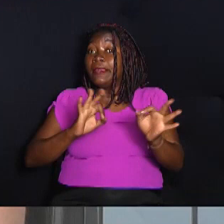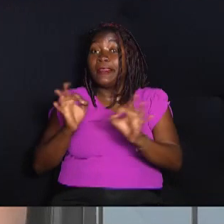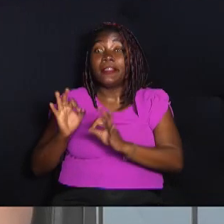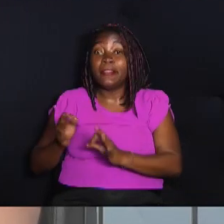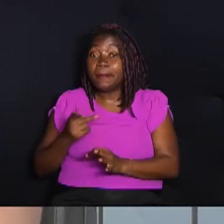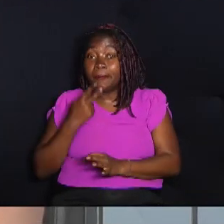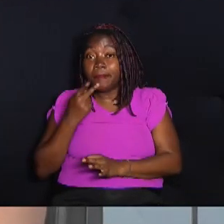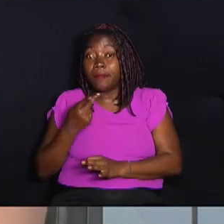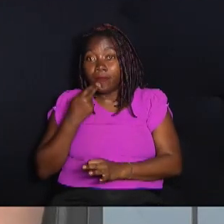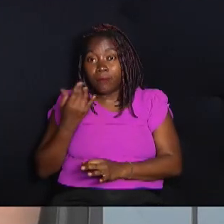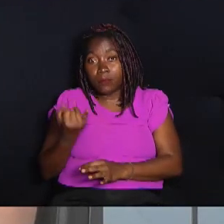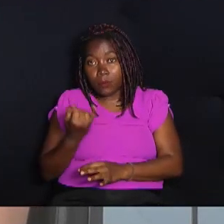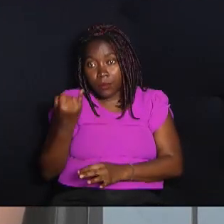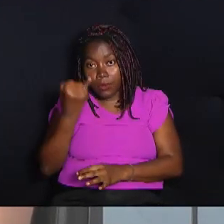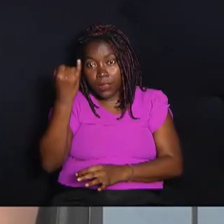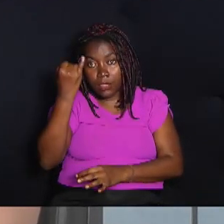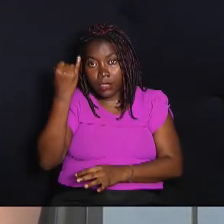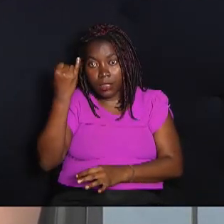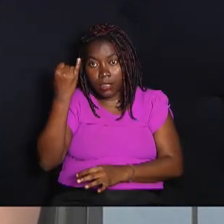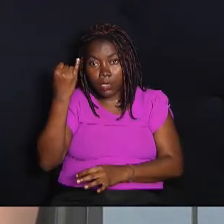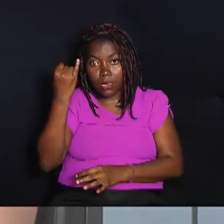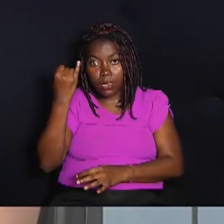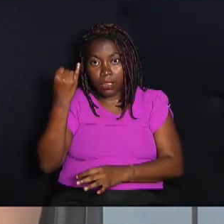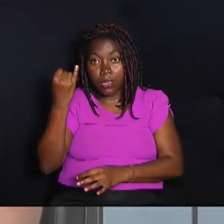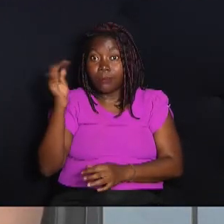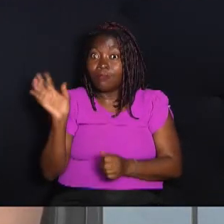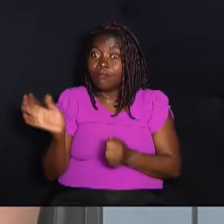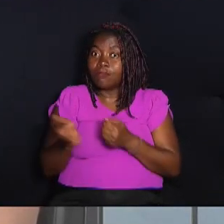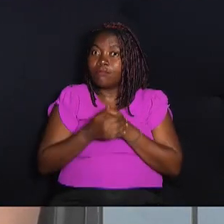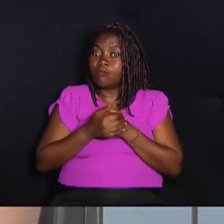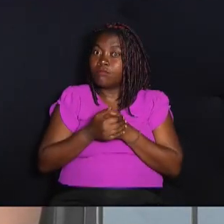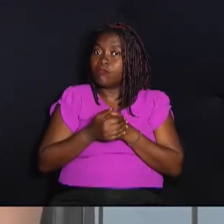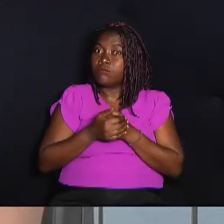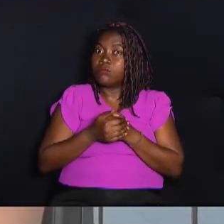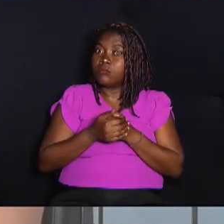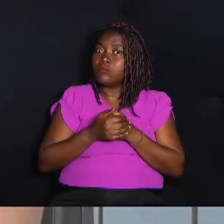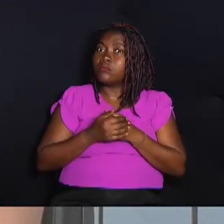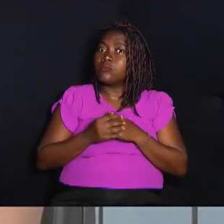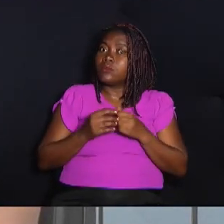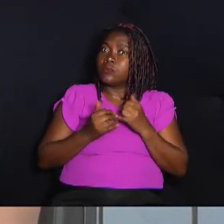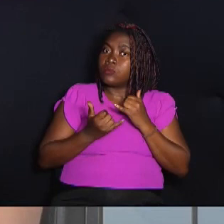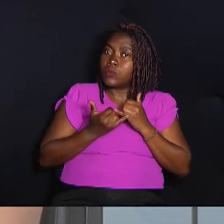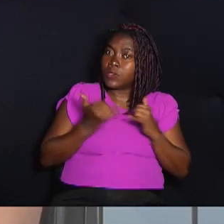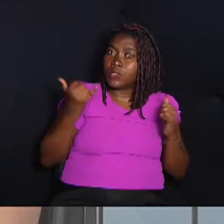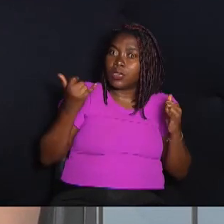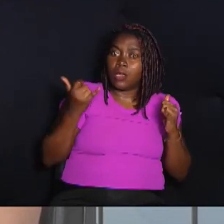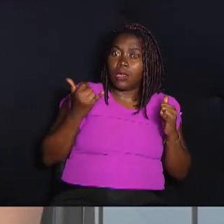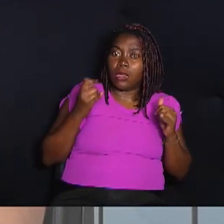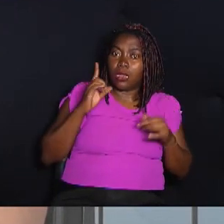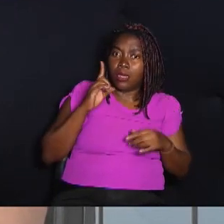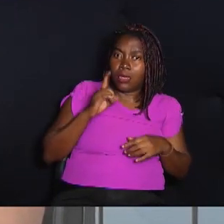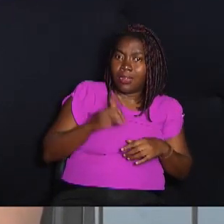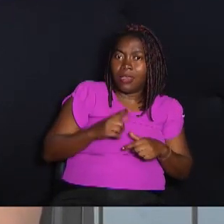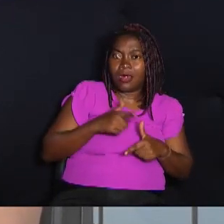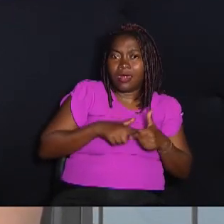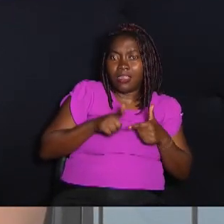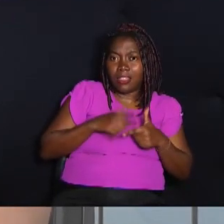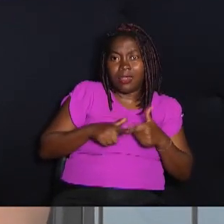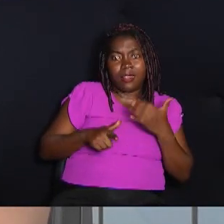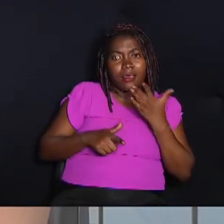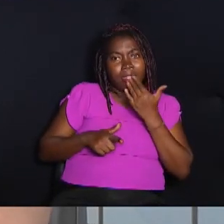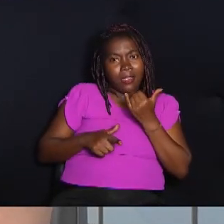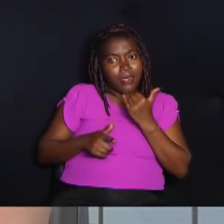muito importante. E isso esconde aí um traço depressivo, né, os transtornos alimentares.